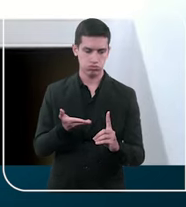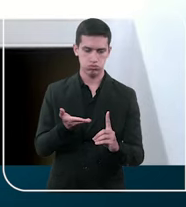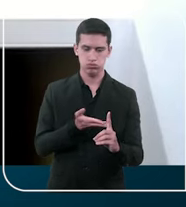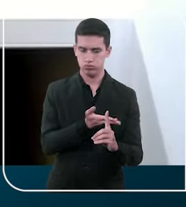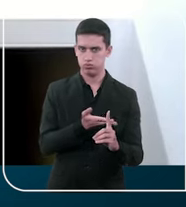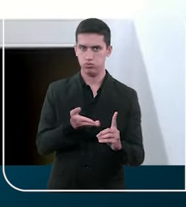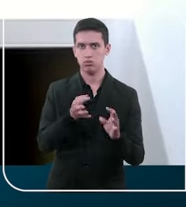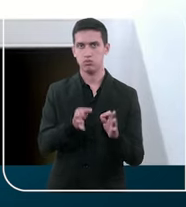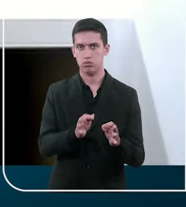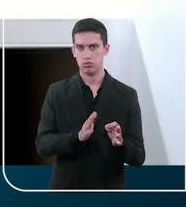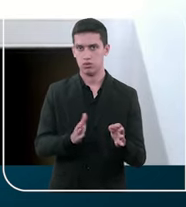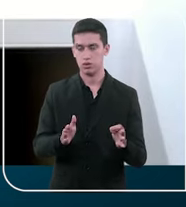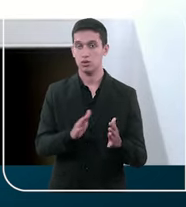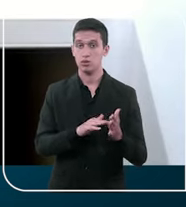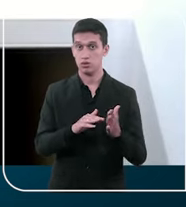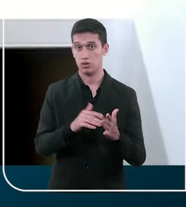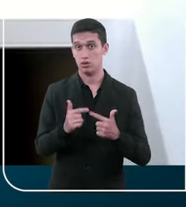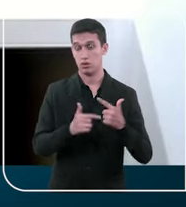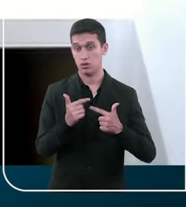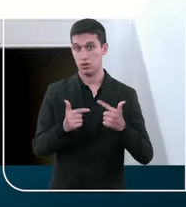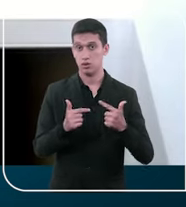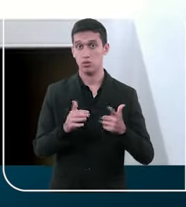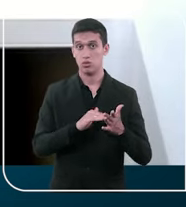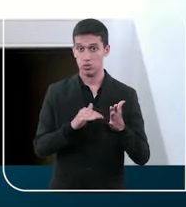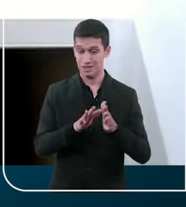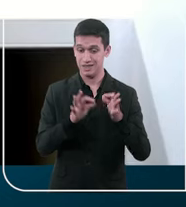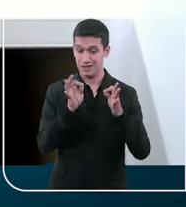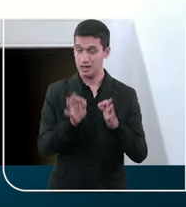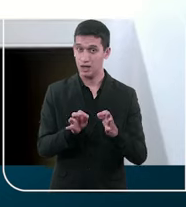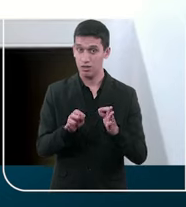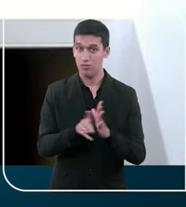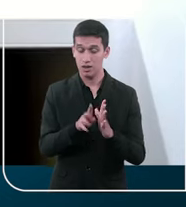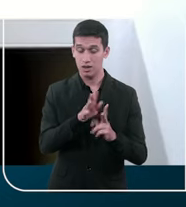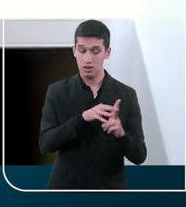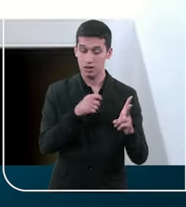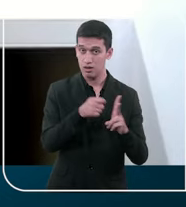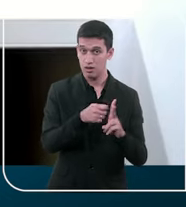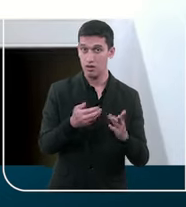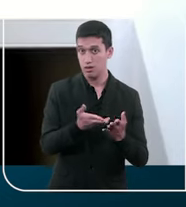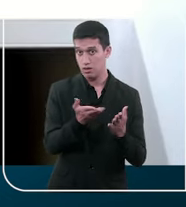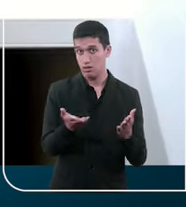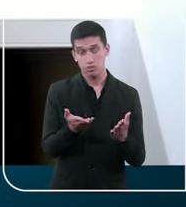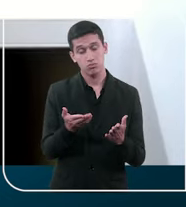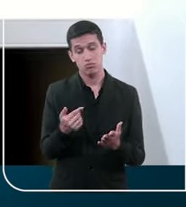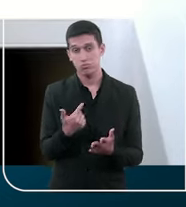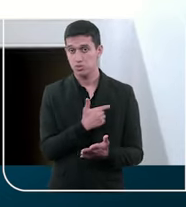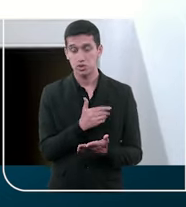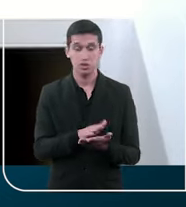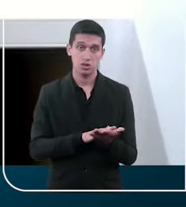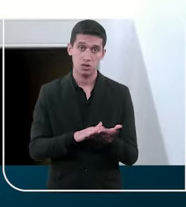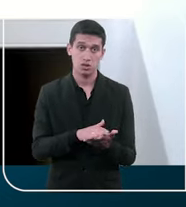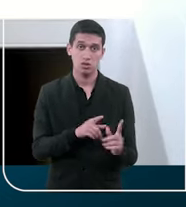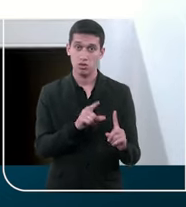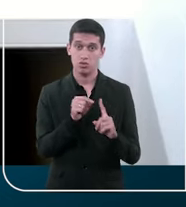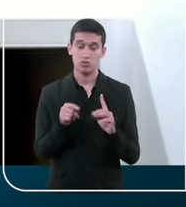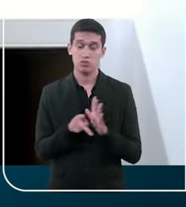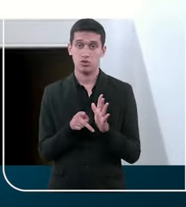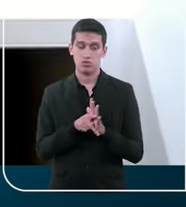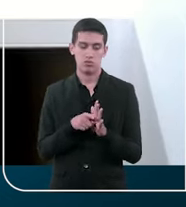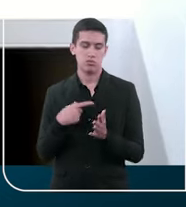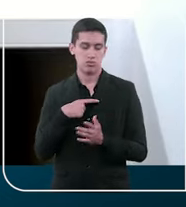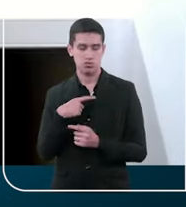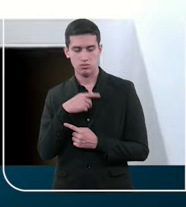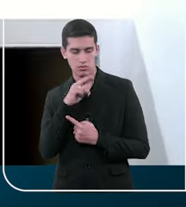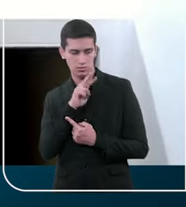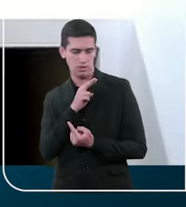dos trabalhos. E desde que ele o faça de forma imparcial e faça da mesma forma para ambas as partes, em tese não haveria ali um